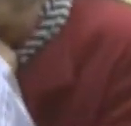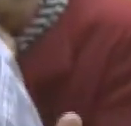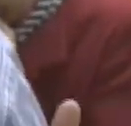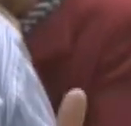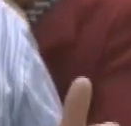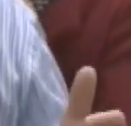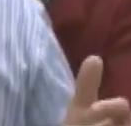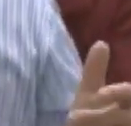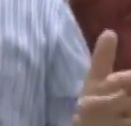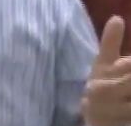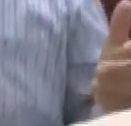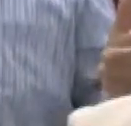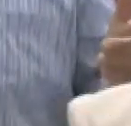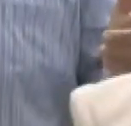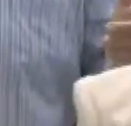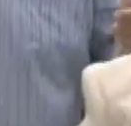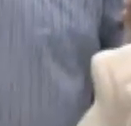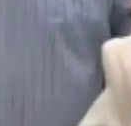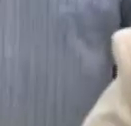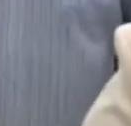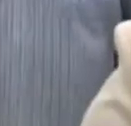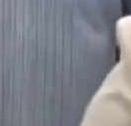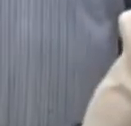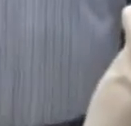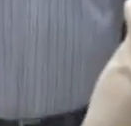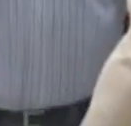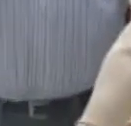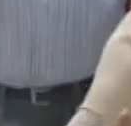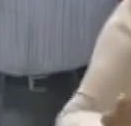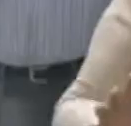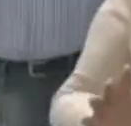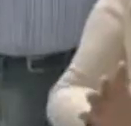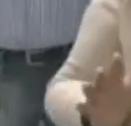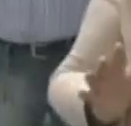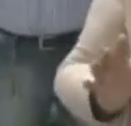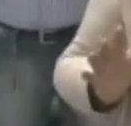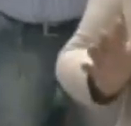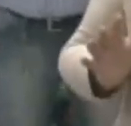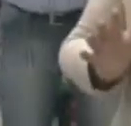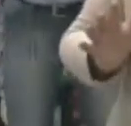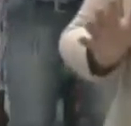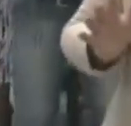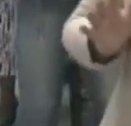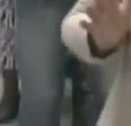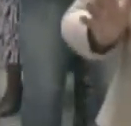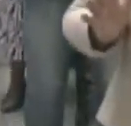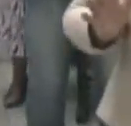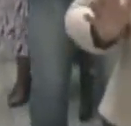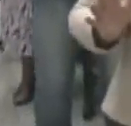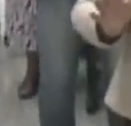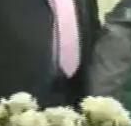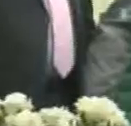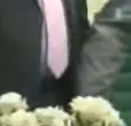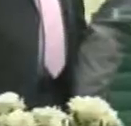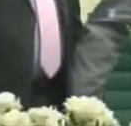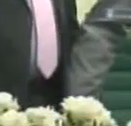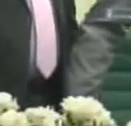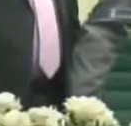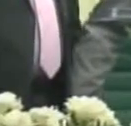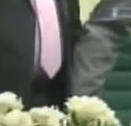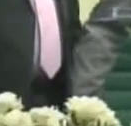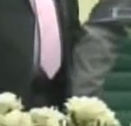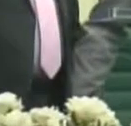pelos filhos pelos parentes Há muitos lares que estão assistindo pela televisão pela